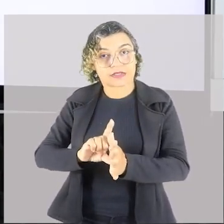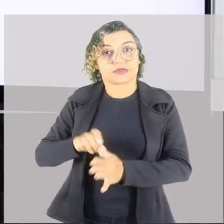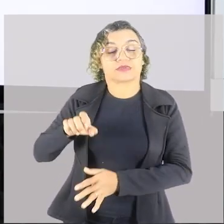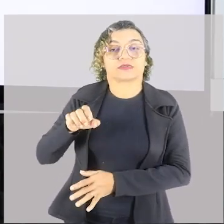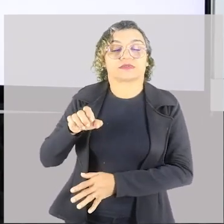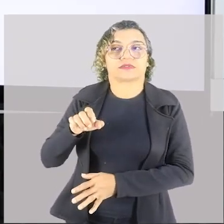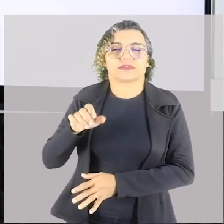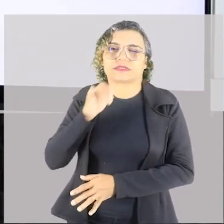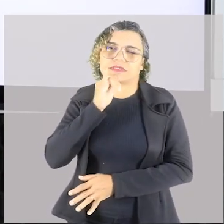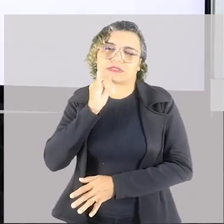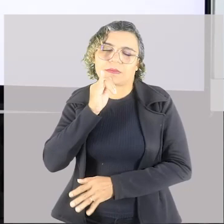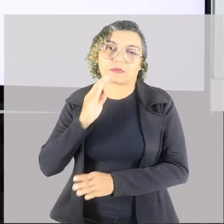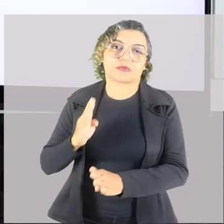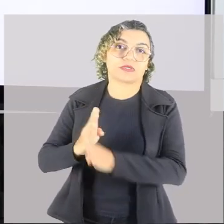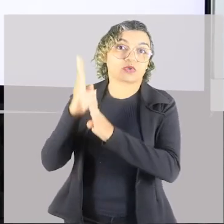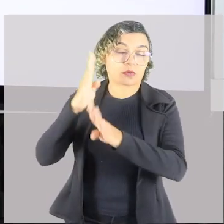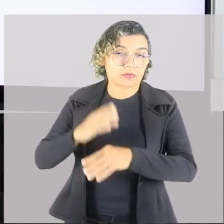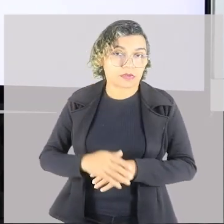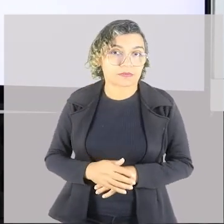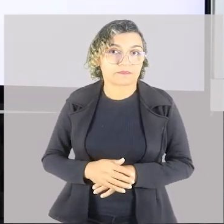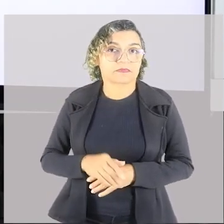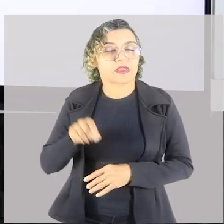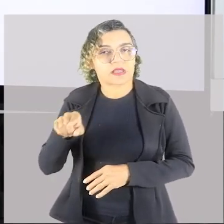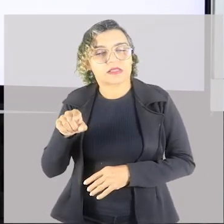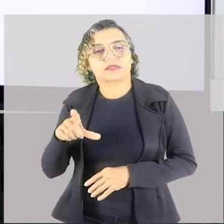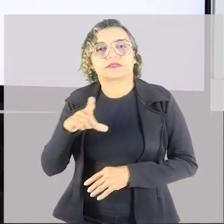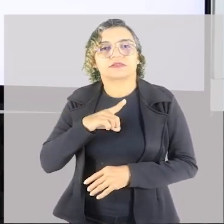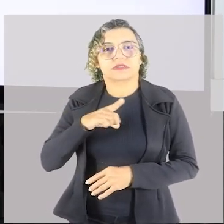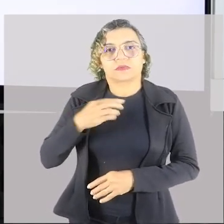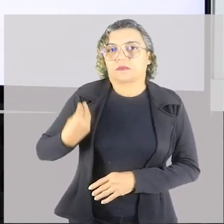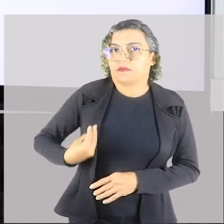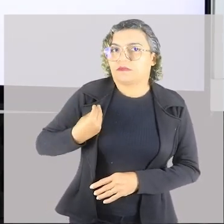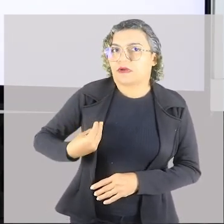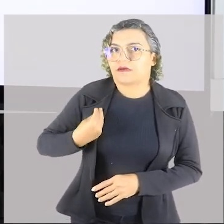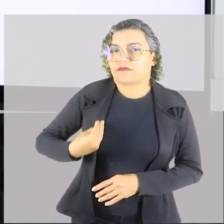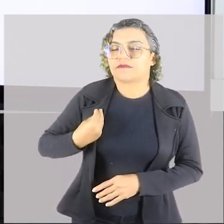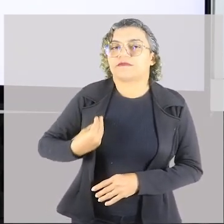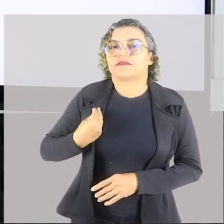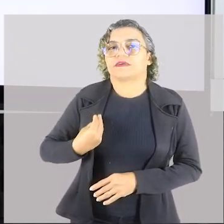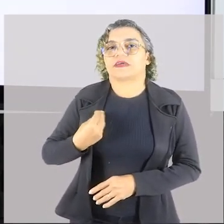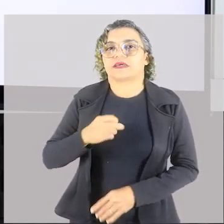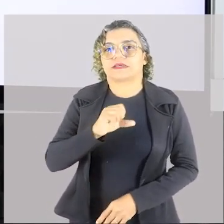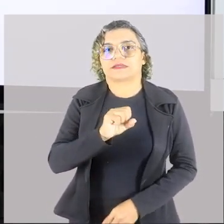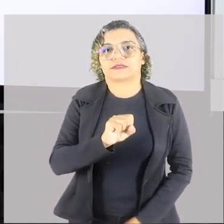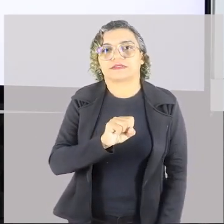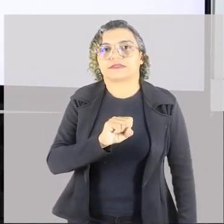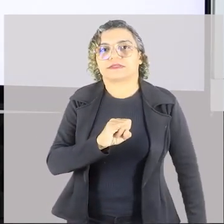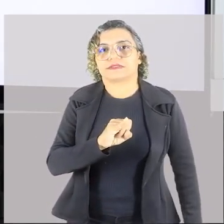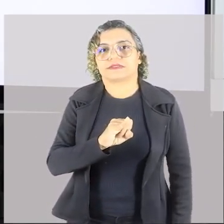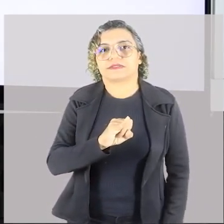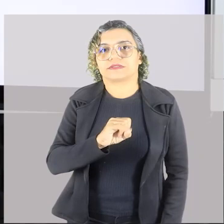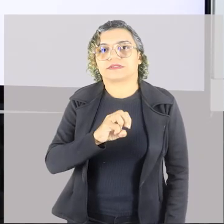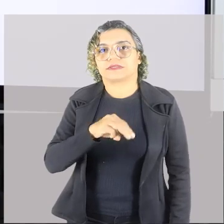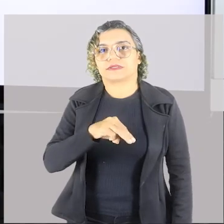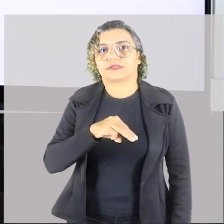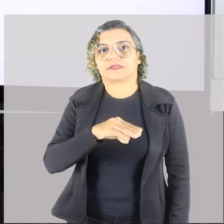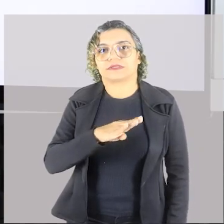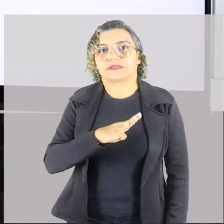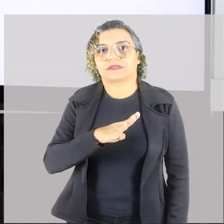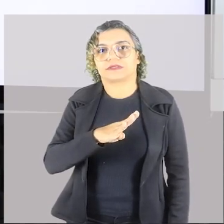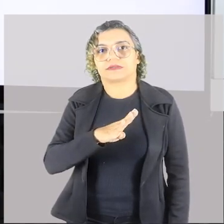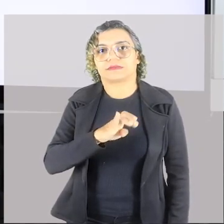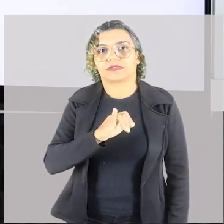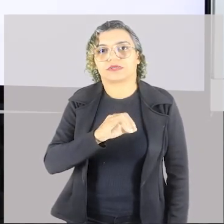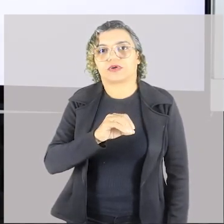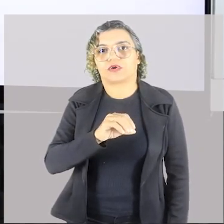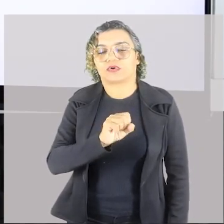de maneira muito próxima, eles vivem naquilo que a gente chama de simbiose com a